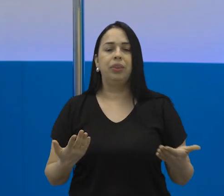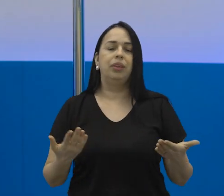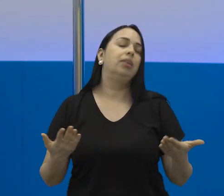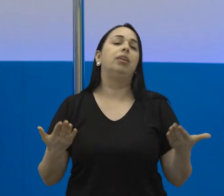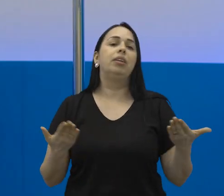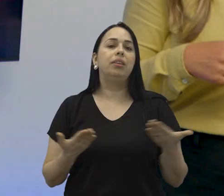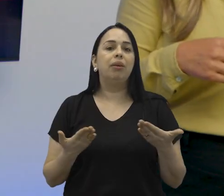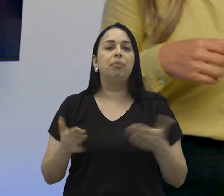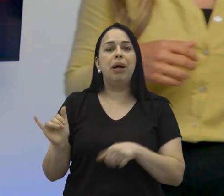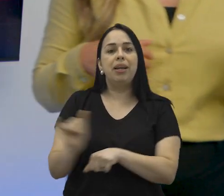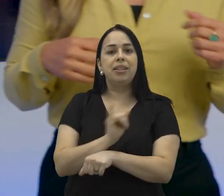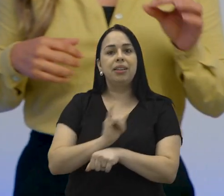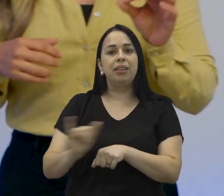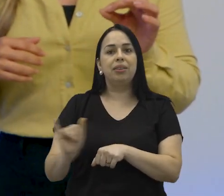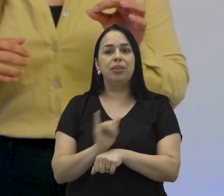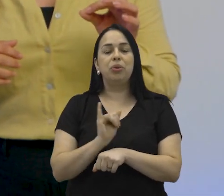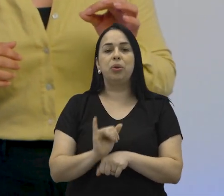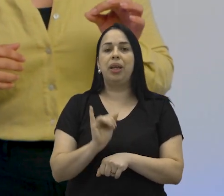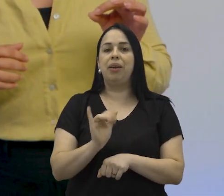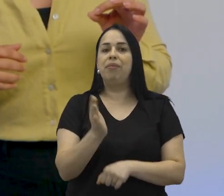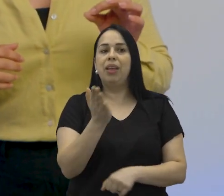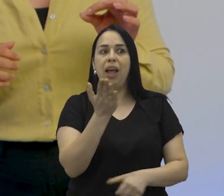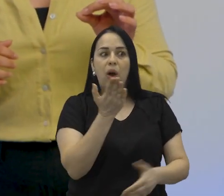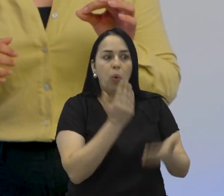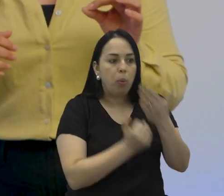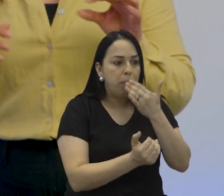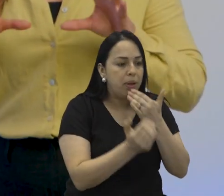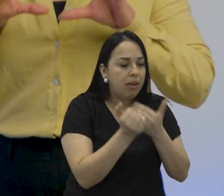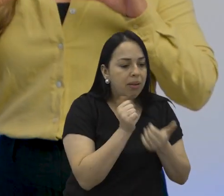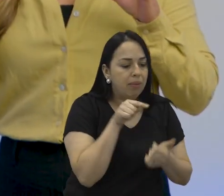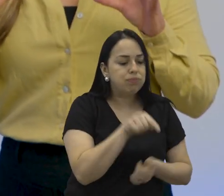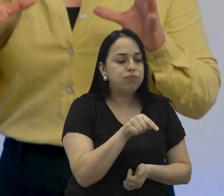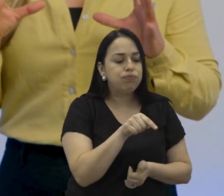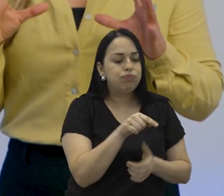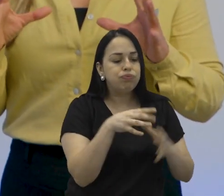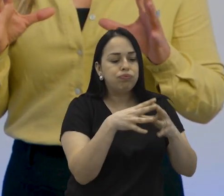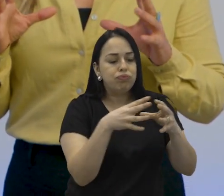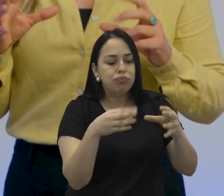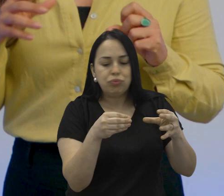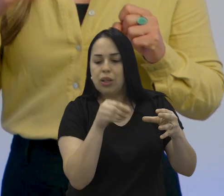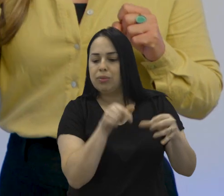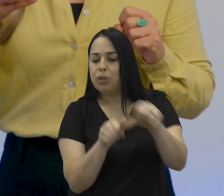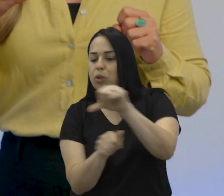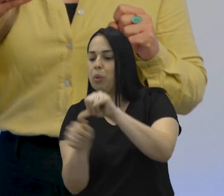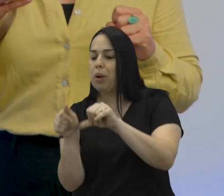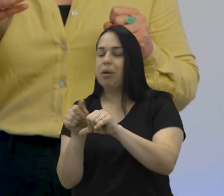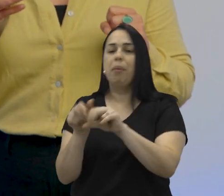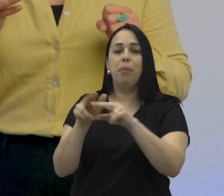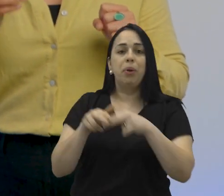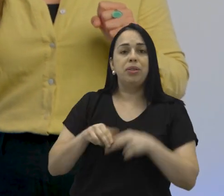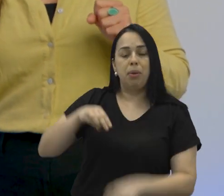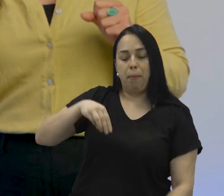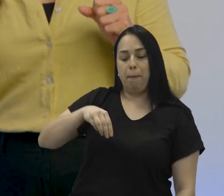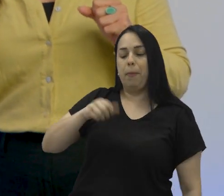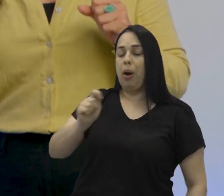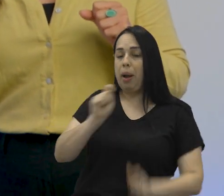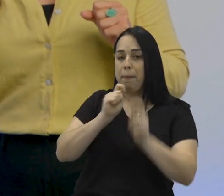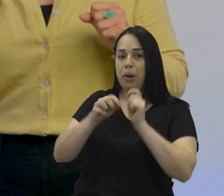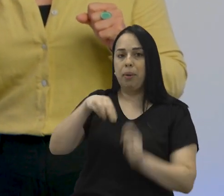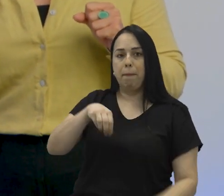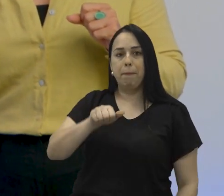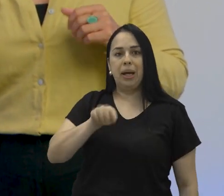nosso bolso. Uma das alternativas é aproveitar o máximo dos alimentos. E o Matheus Andrade está com